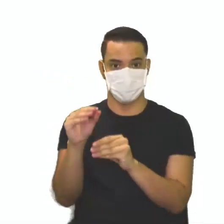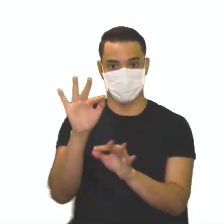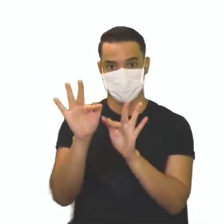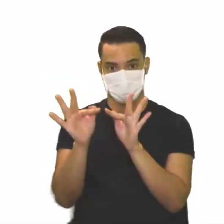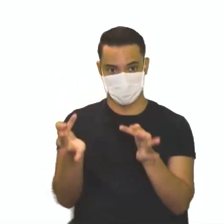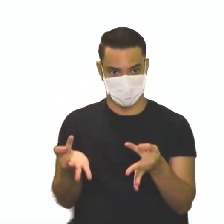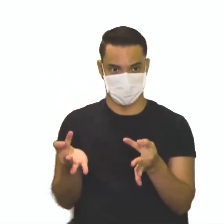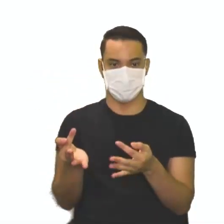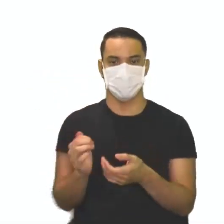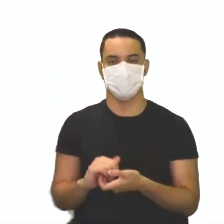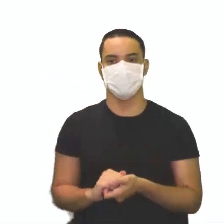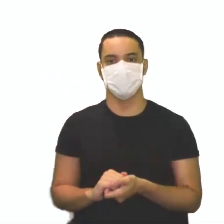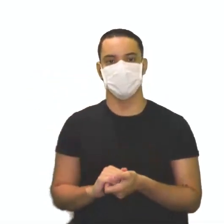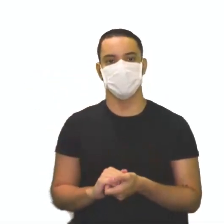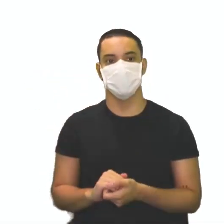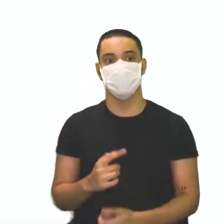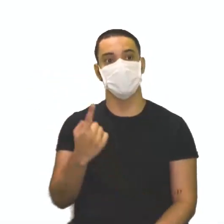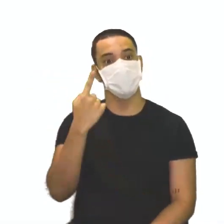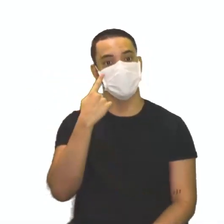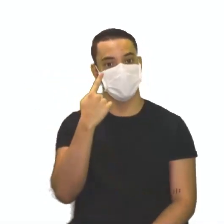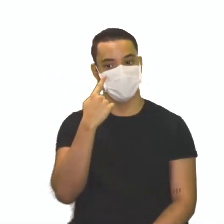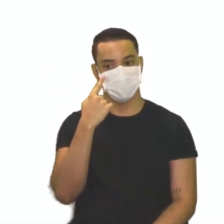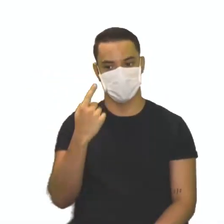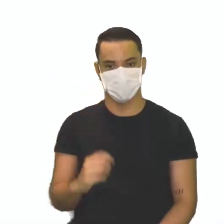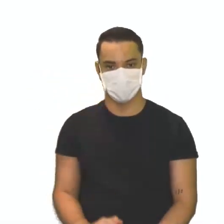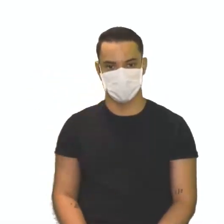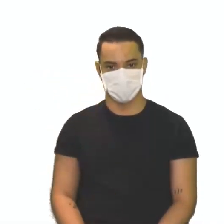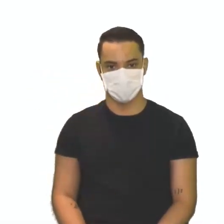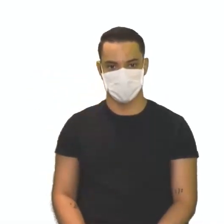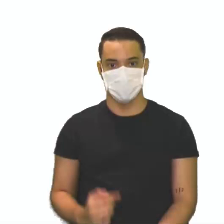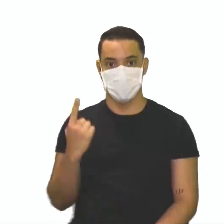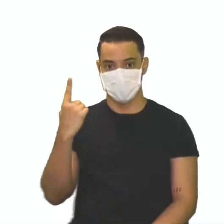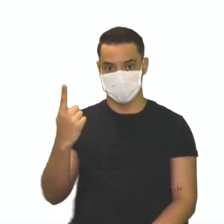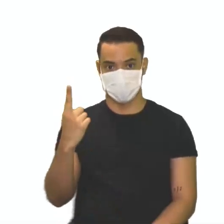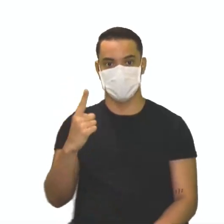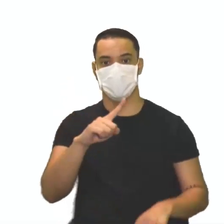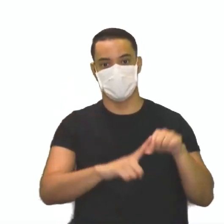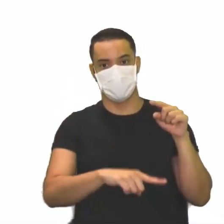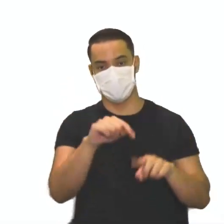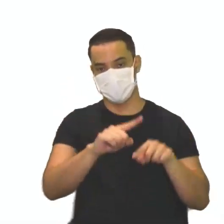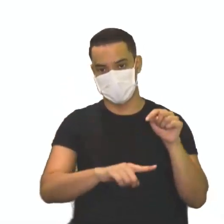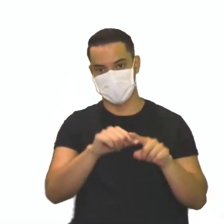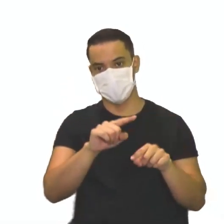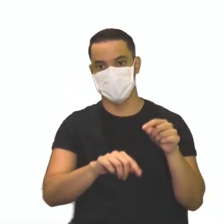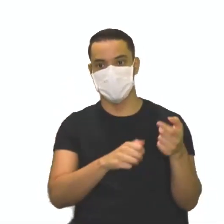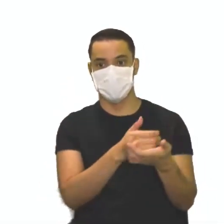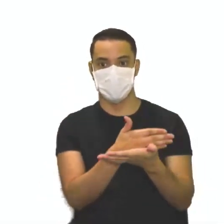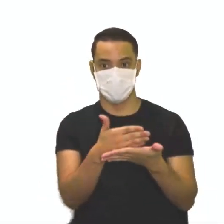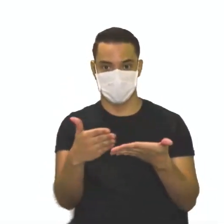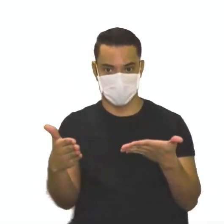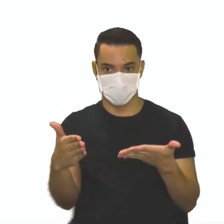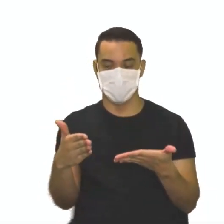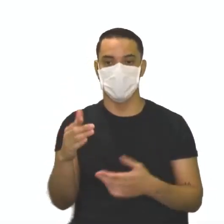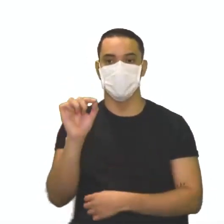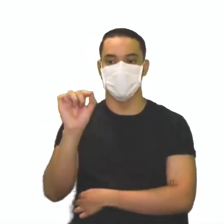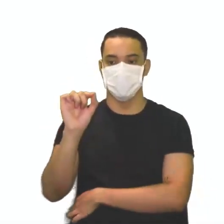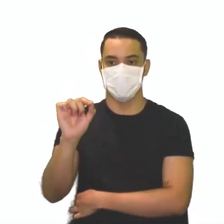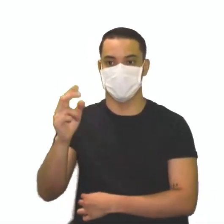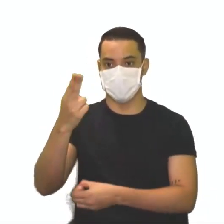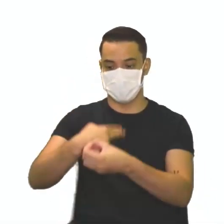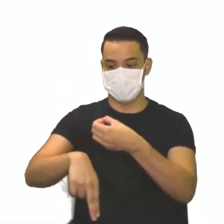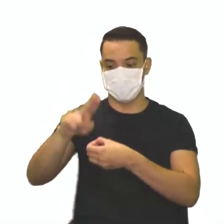resolver. Então vamos ver o que está escrito aqui. Um corpo inicialmente neutro